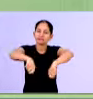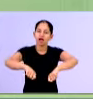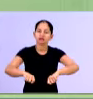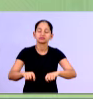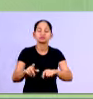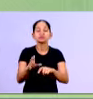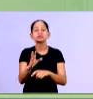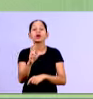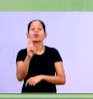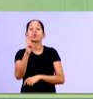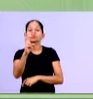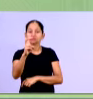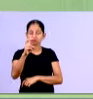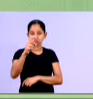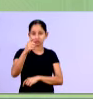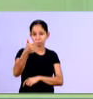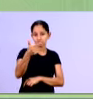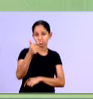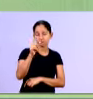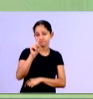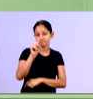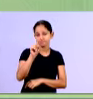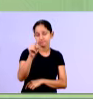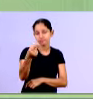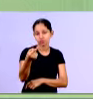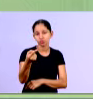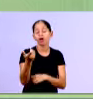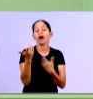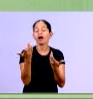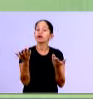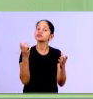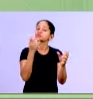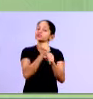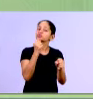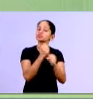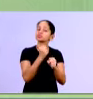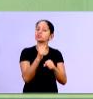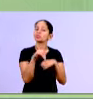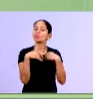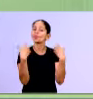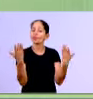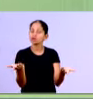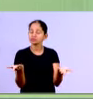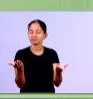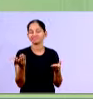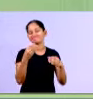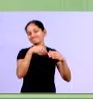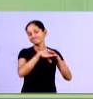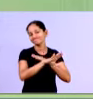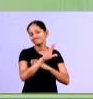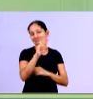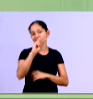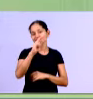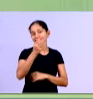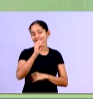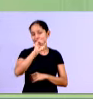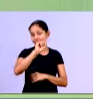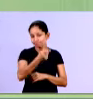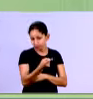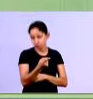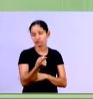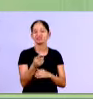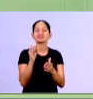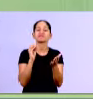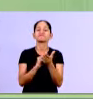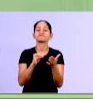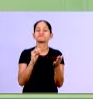custa 52 mil, porém ele só conseguiu juntar 30 mil, ou seja, falta um valor de 22